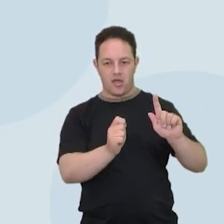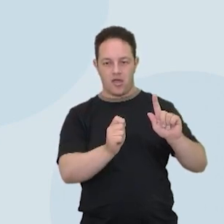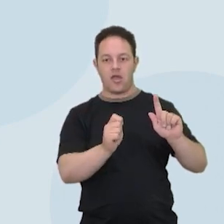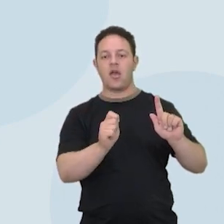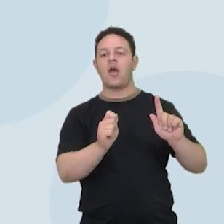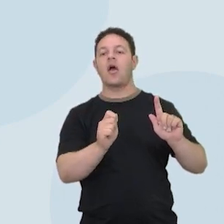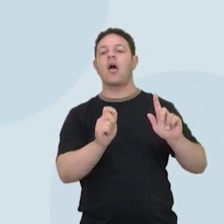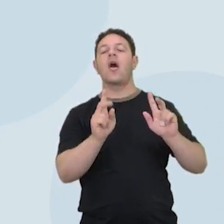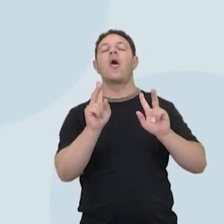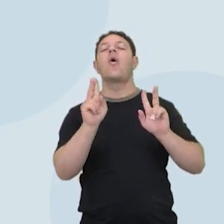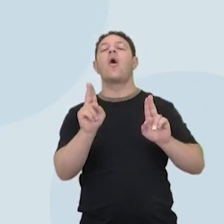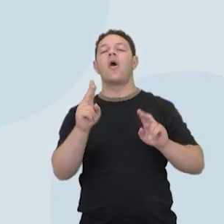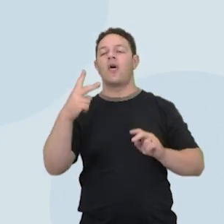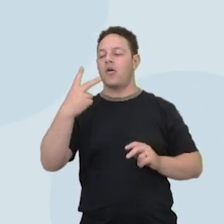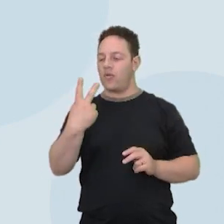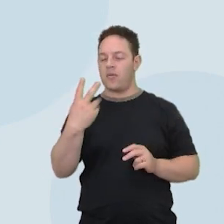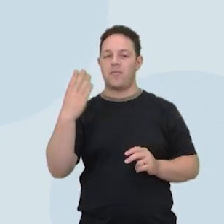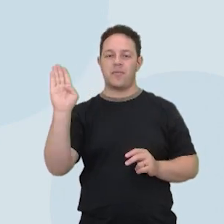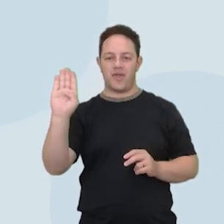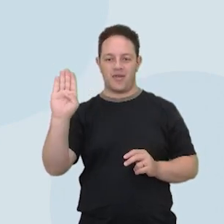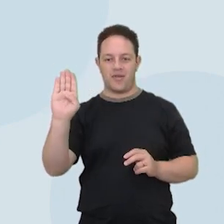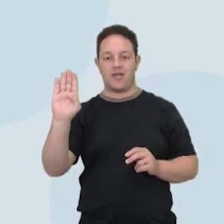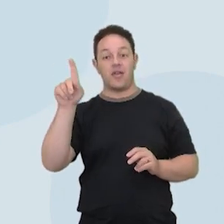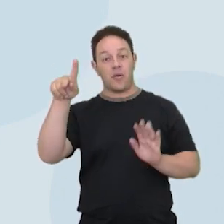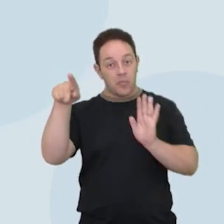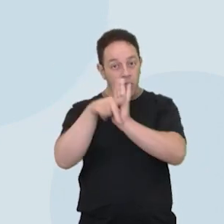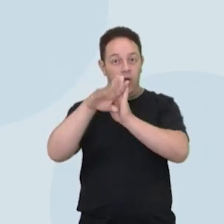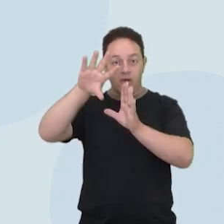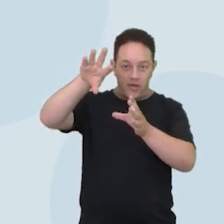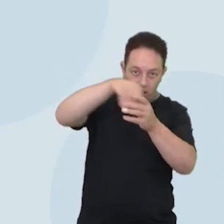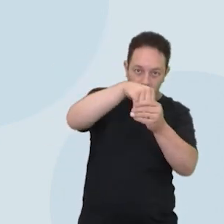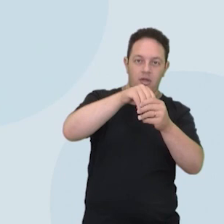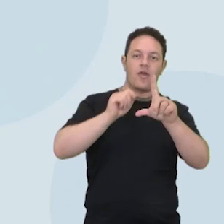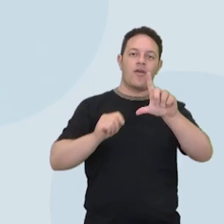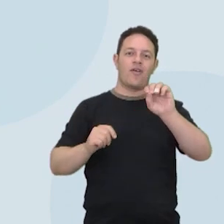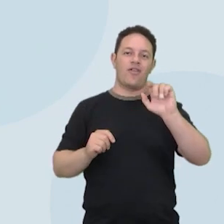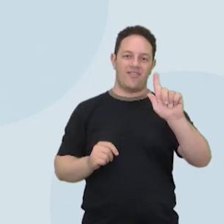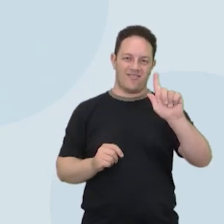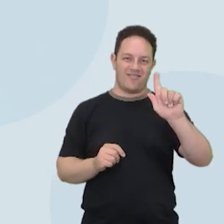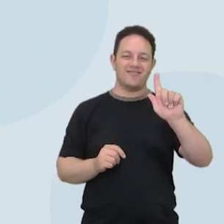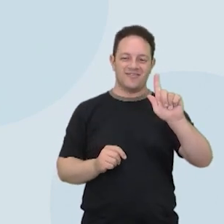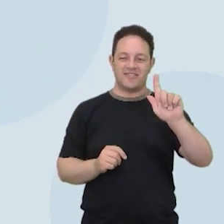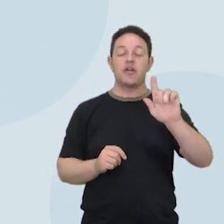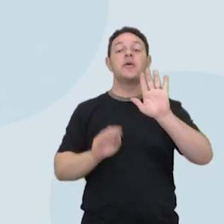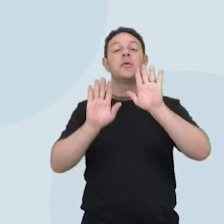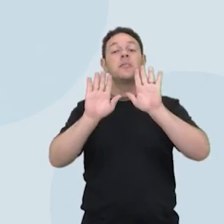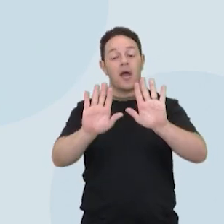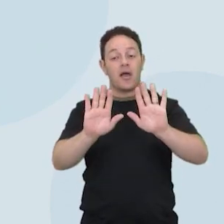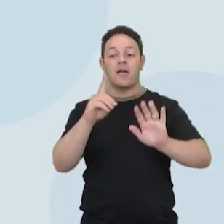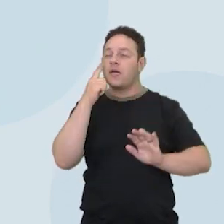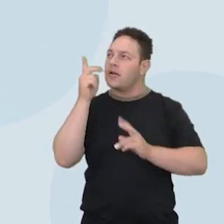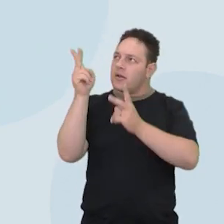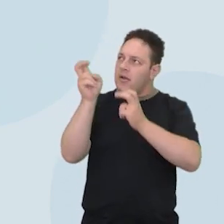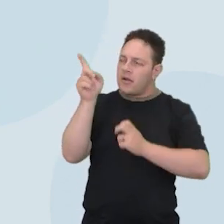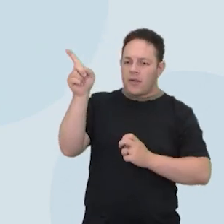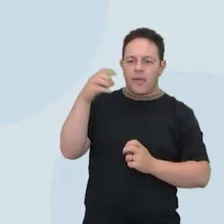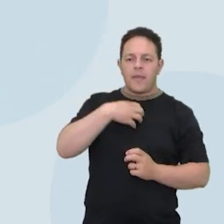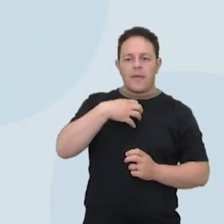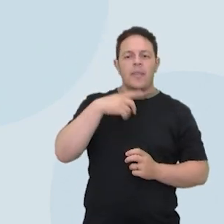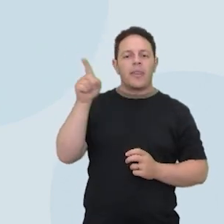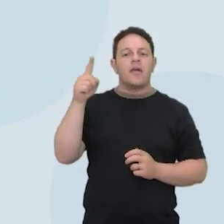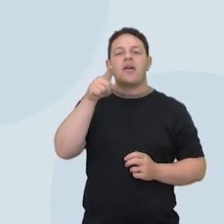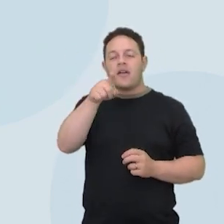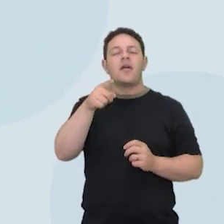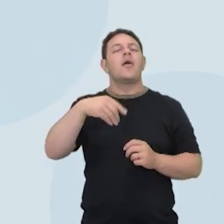essa daqui é o fundamental do logaritmo, né? Mas, pelo que eu dei uma olhadinha aí, que você vai